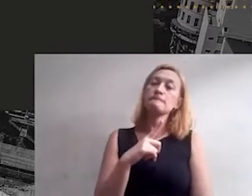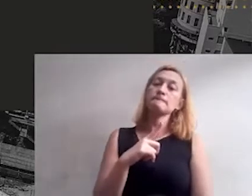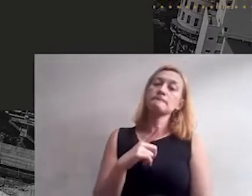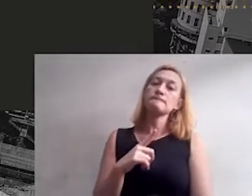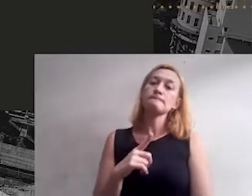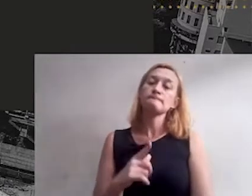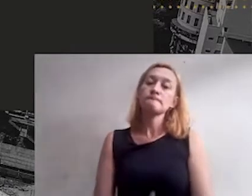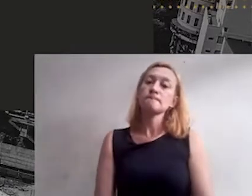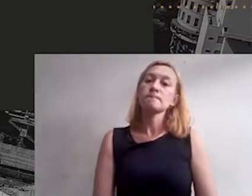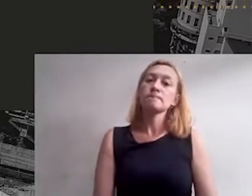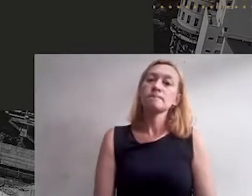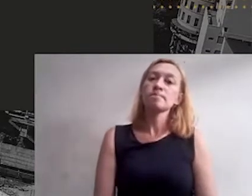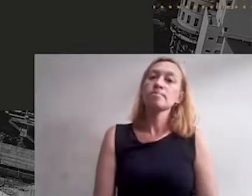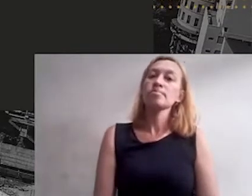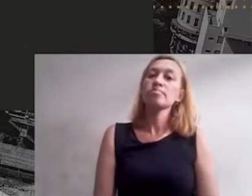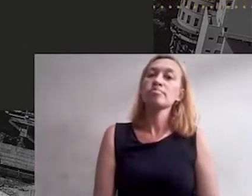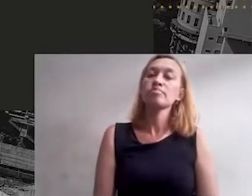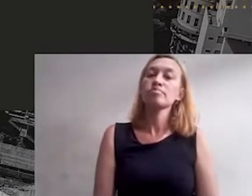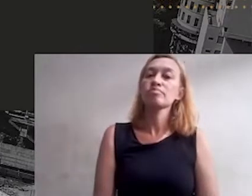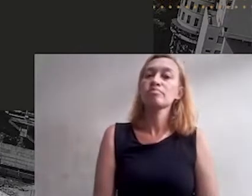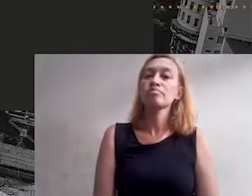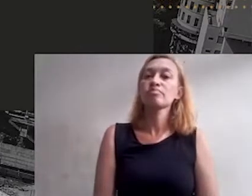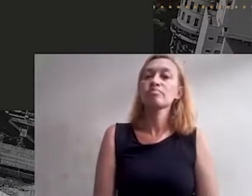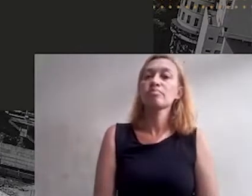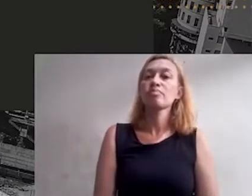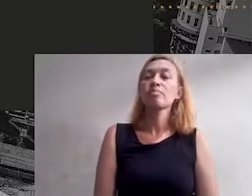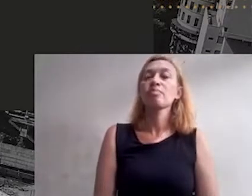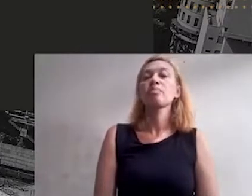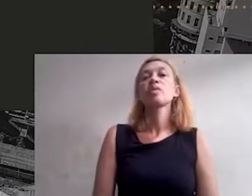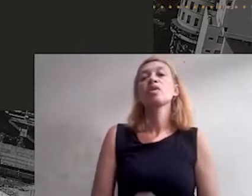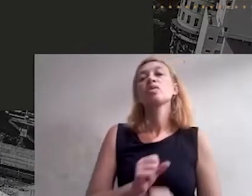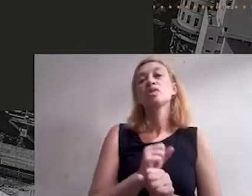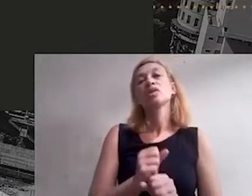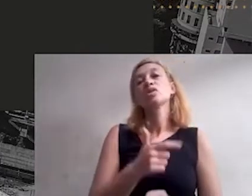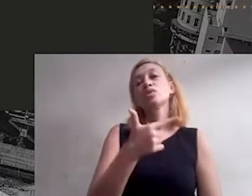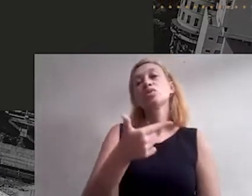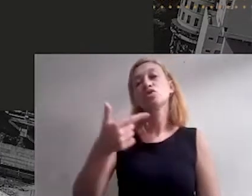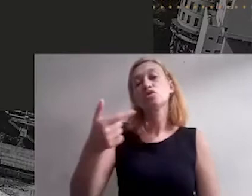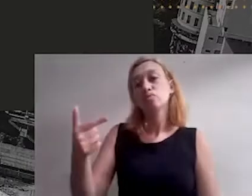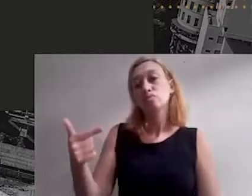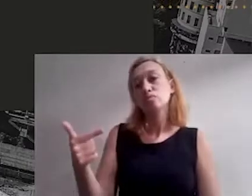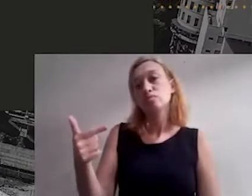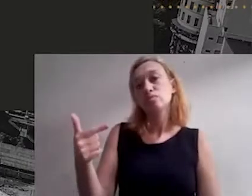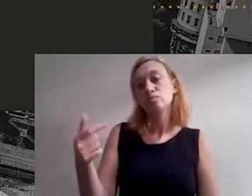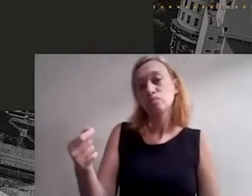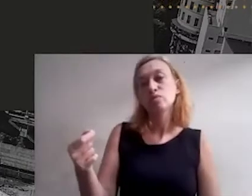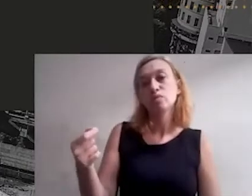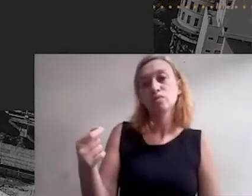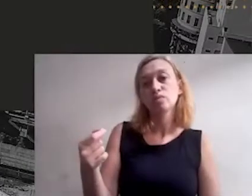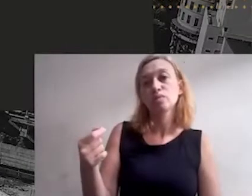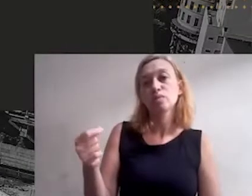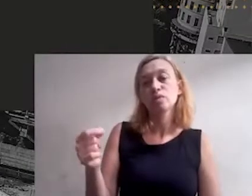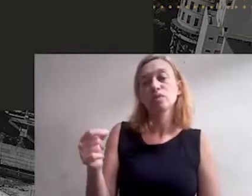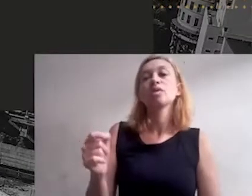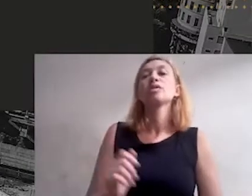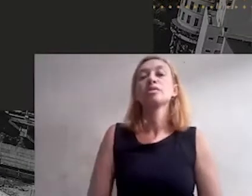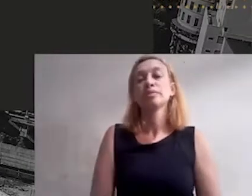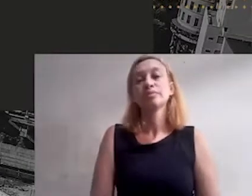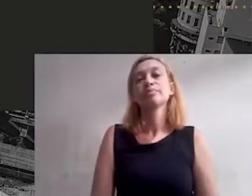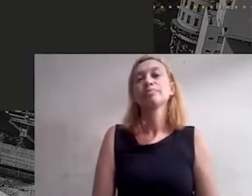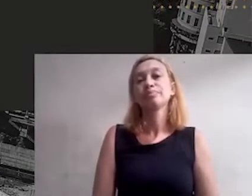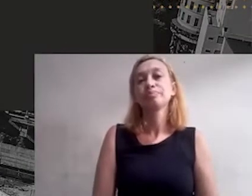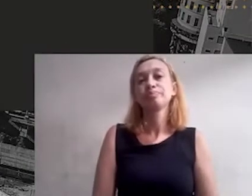do nosso programa no início dos anos 2000, que agora popularizou. Né? E hoje todo mundo fala em fazer a floresta valer mais em pé do que derrubar, mas vem